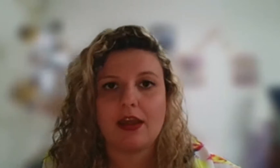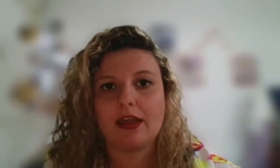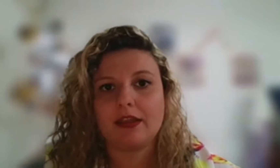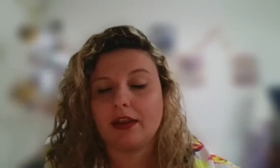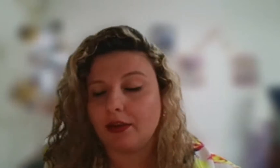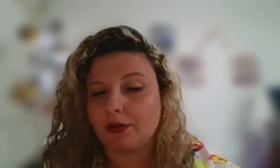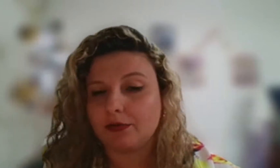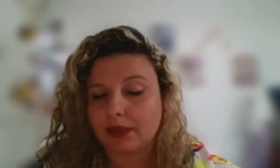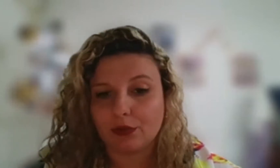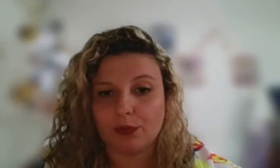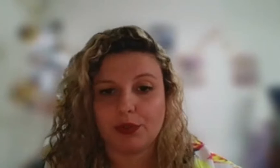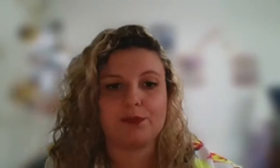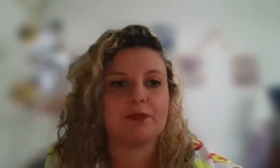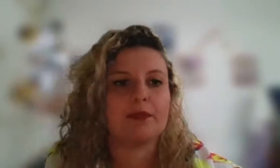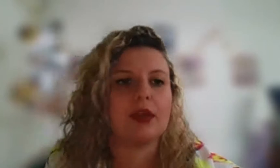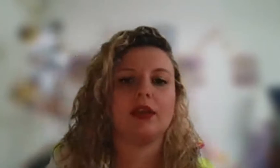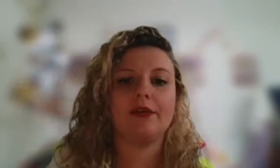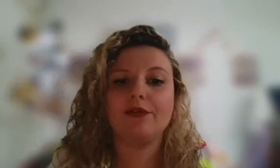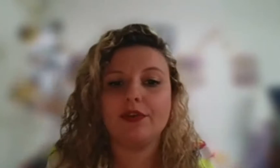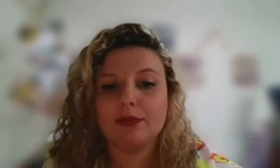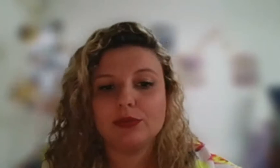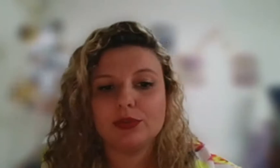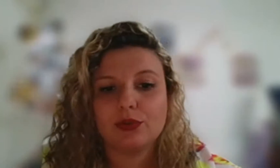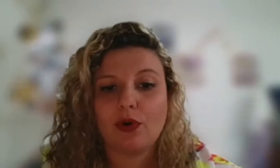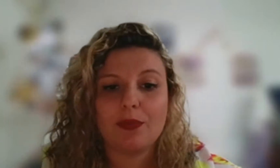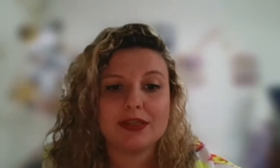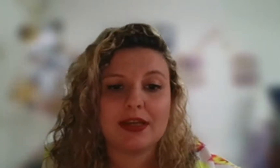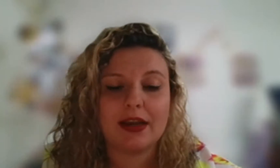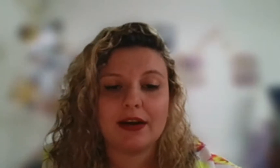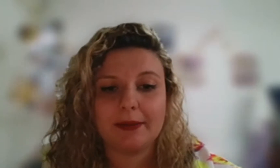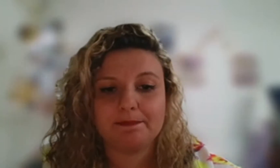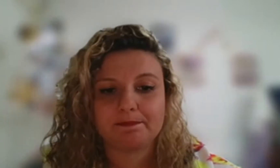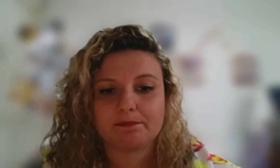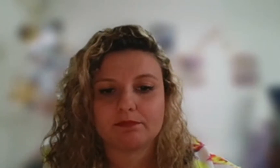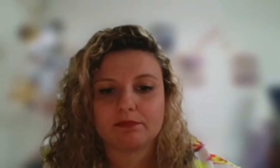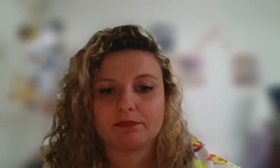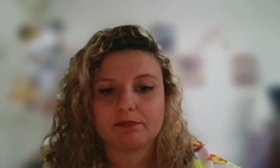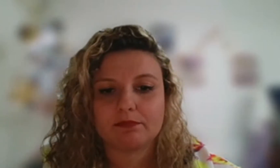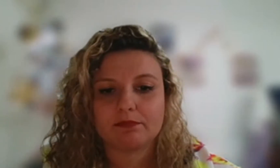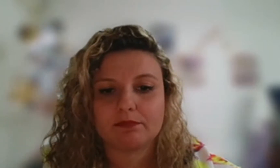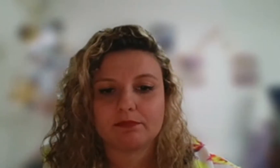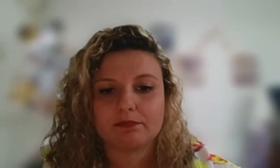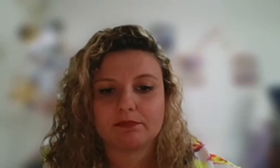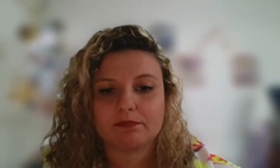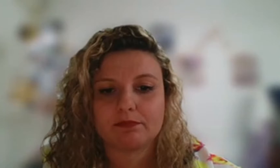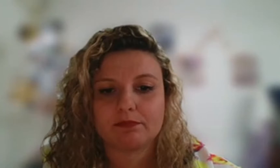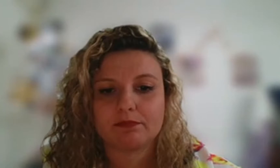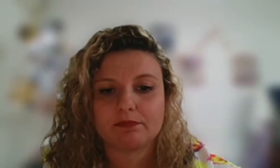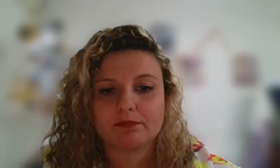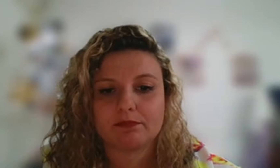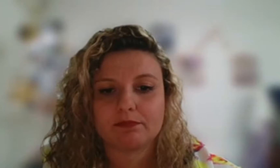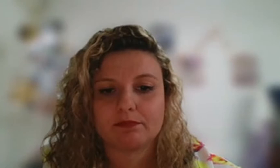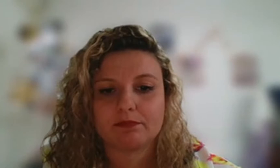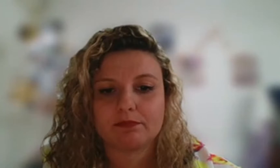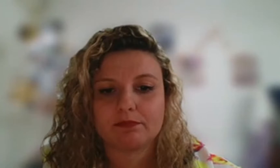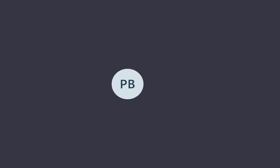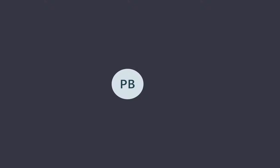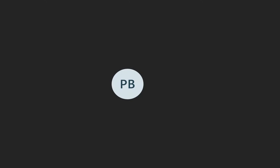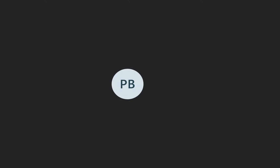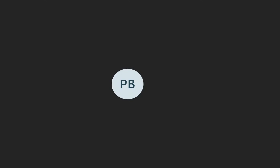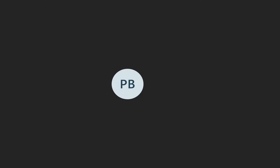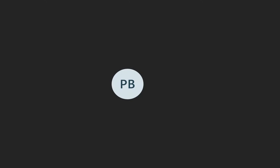tiverem, entrem em contato comigo. Então vamos começar lá. Eu vou compartilhar aqui o meu